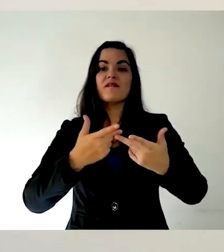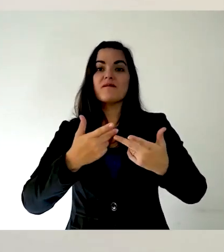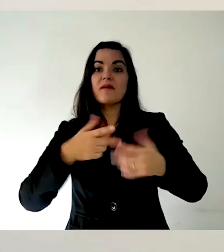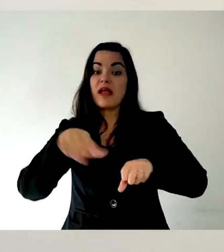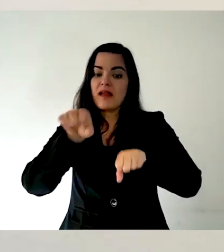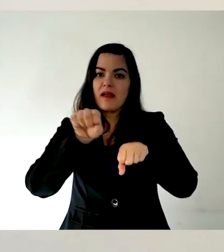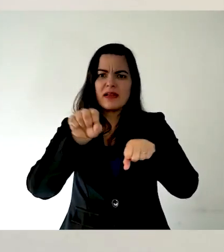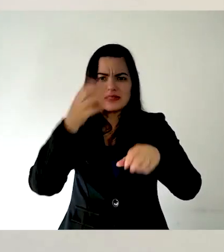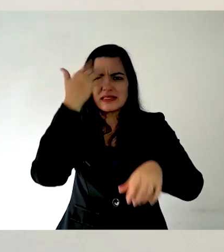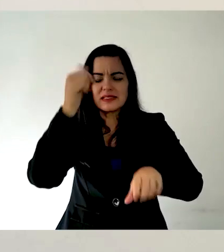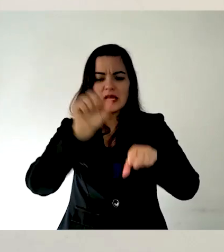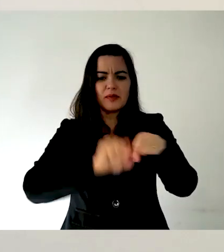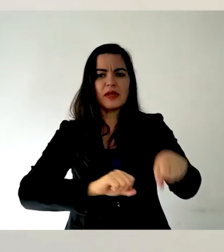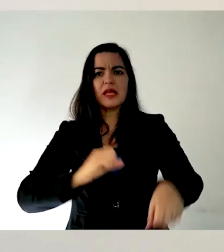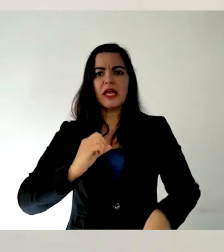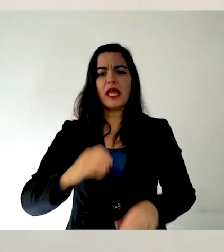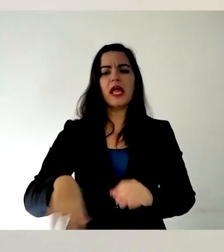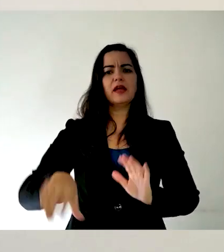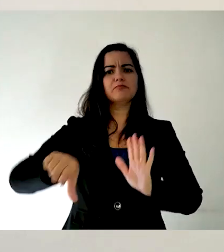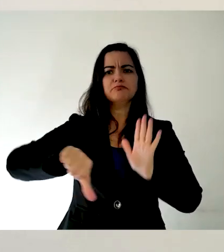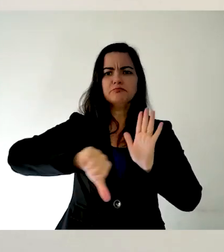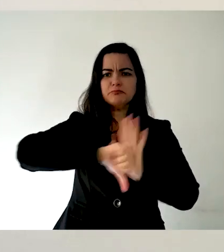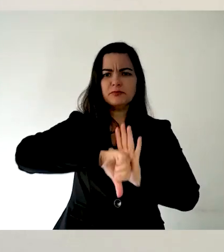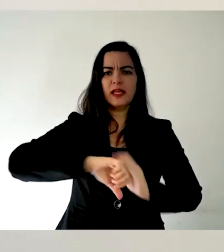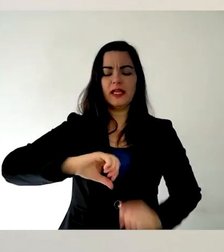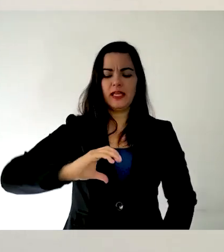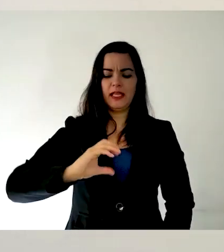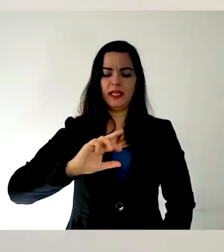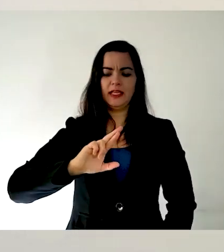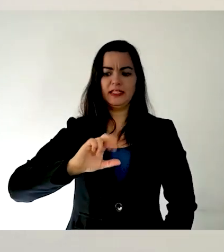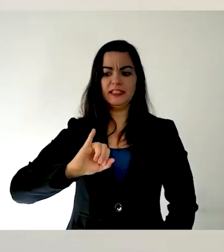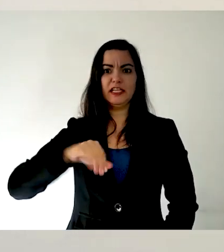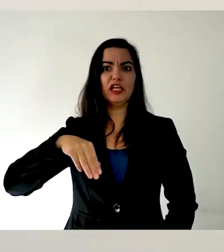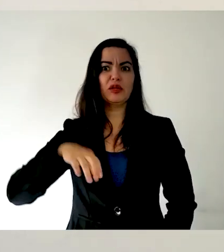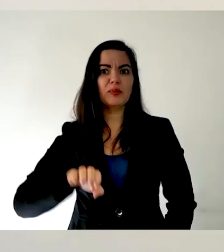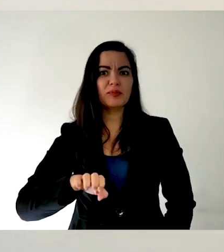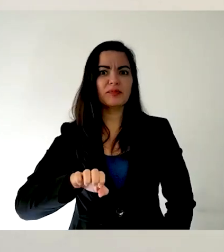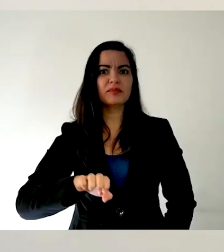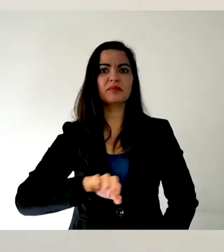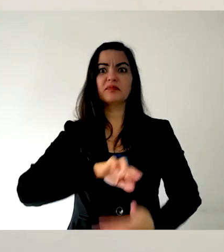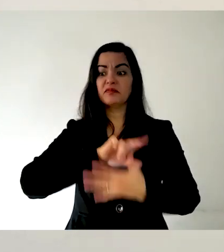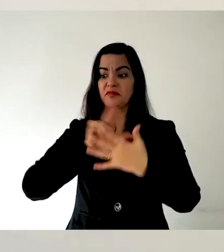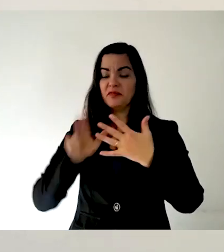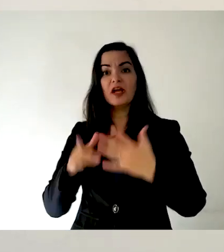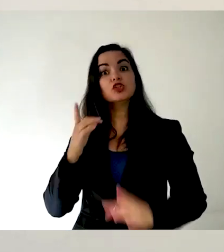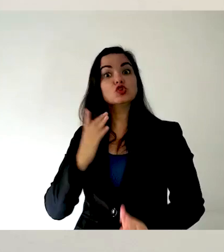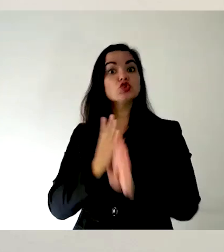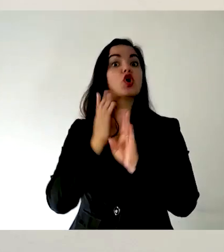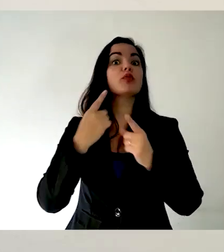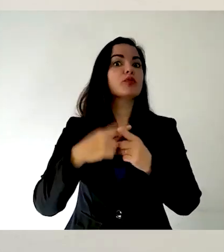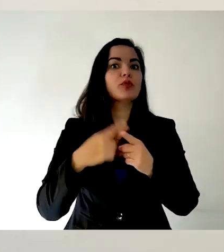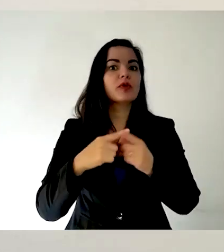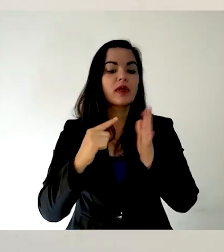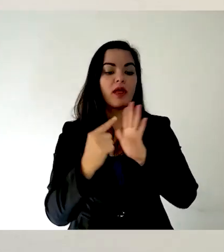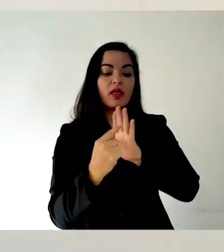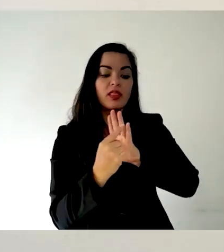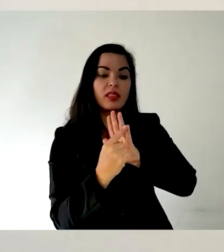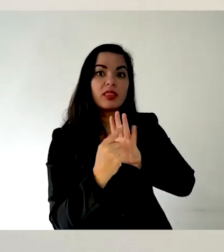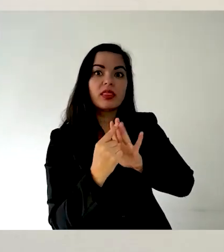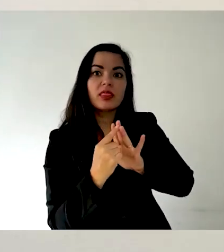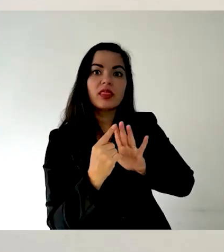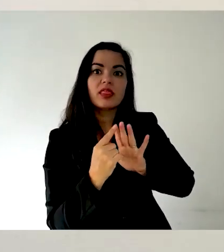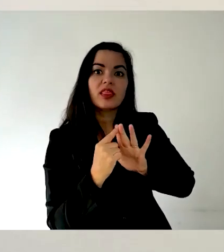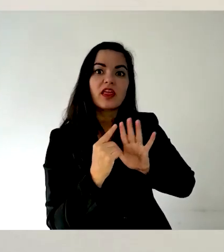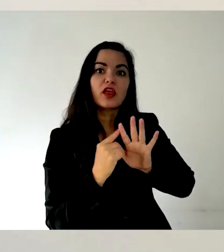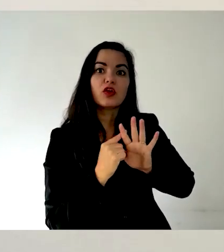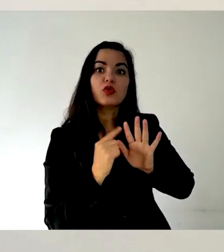são descobertos pela impressão digital. As pessoas deixam marcas de dedos sobre as